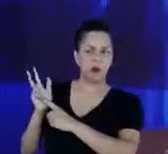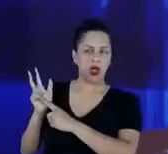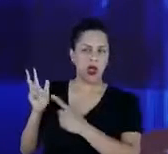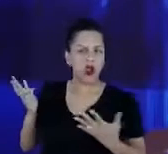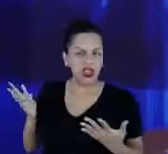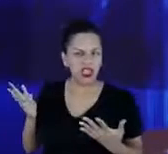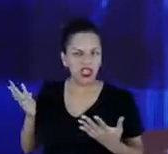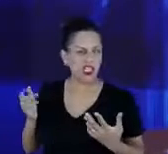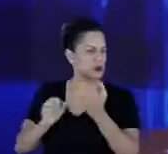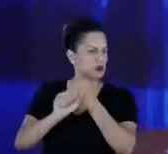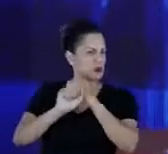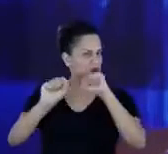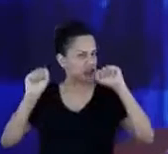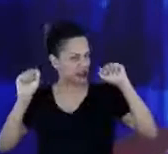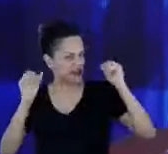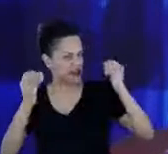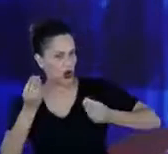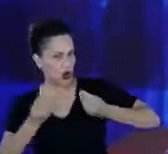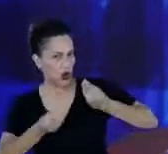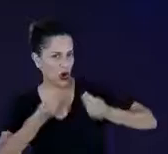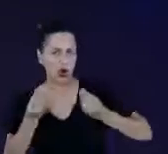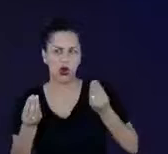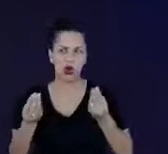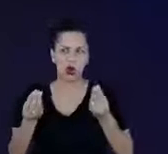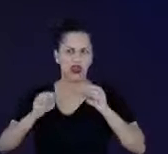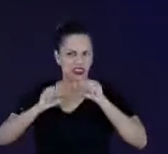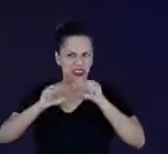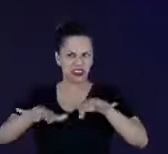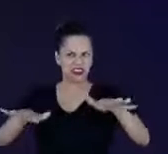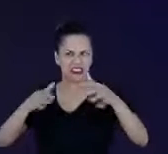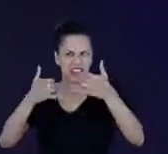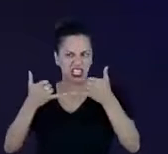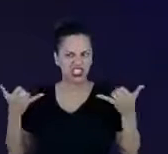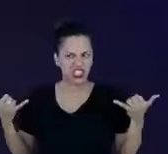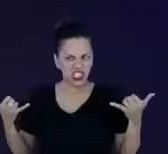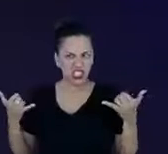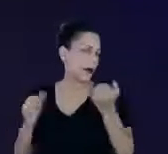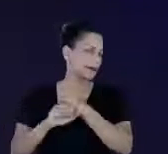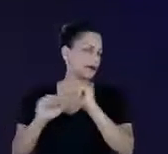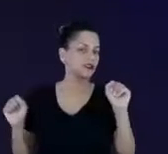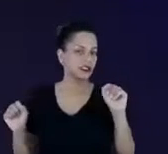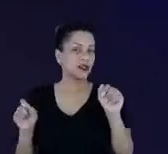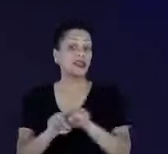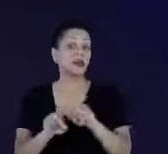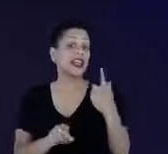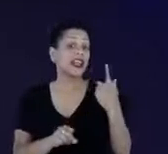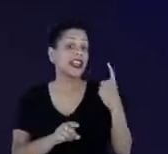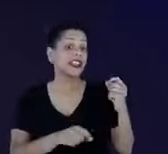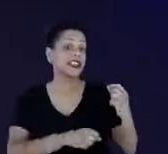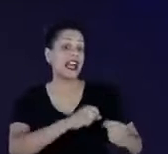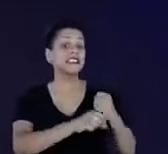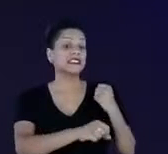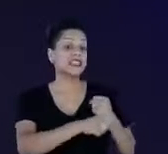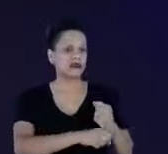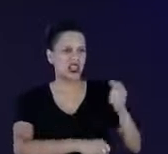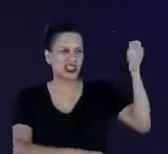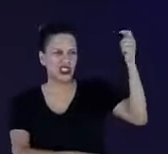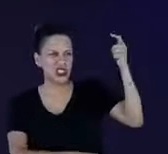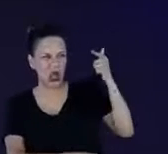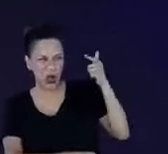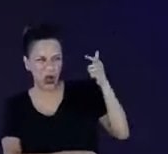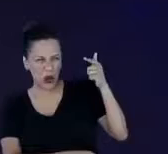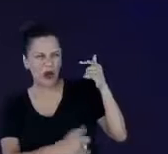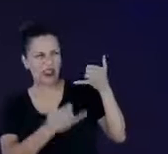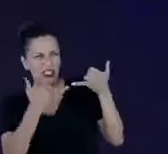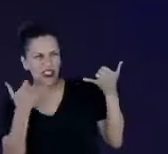porém entregar energia de forma significativa a dez anos atrás da mesma coisa a mesma coisa com a Solares há muito menos